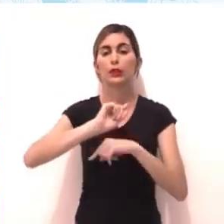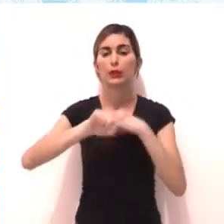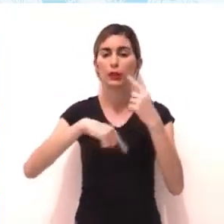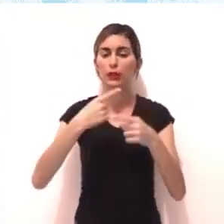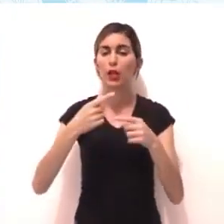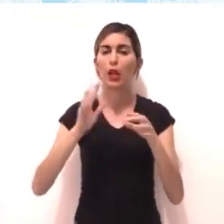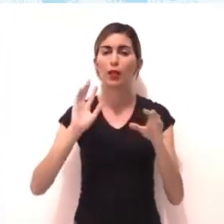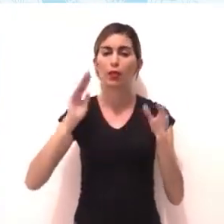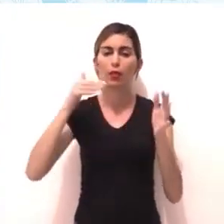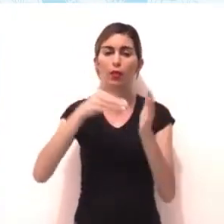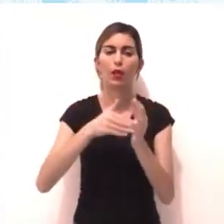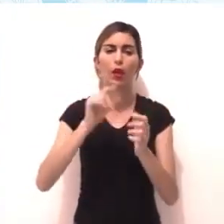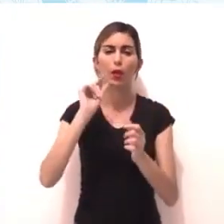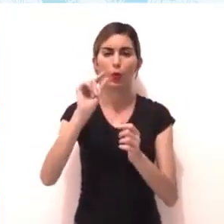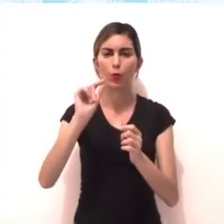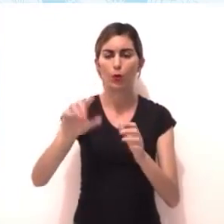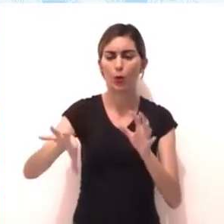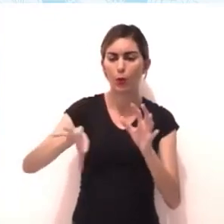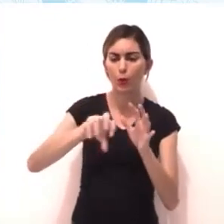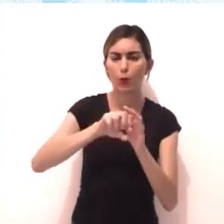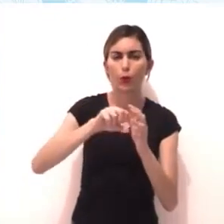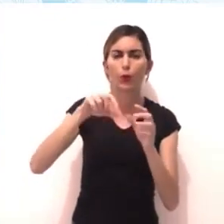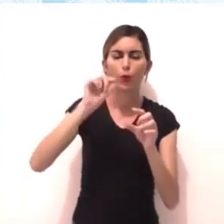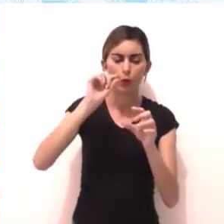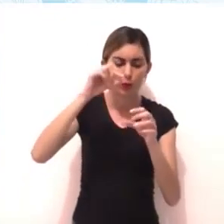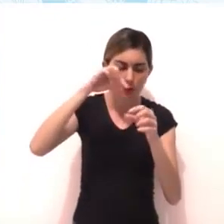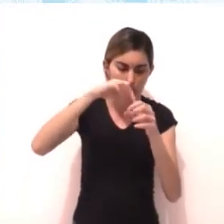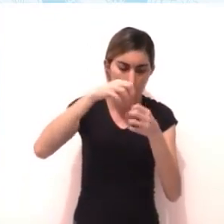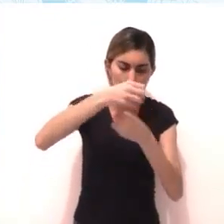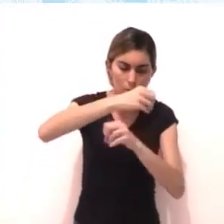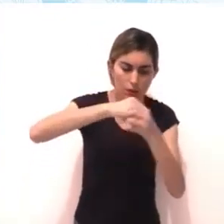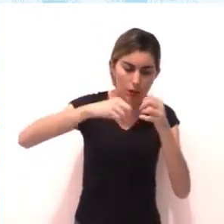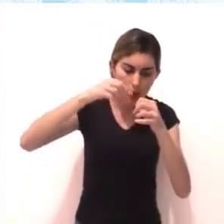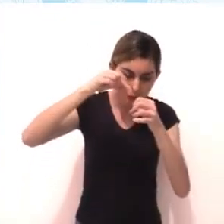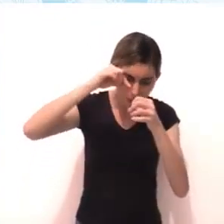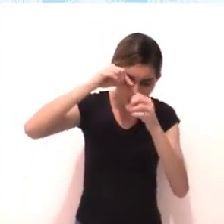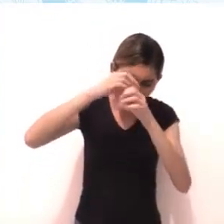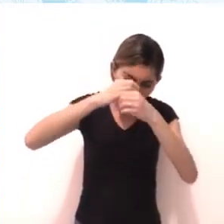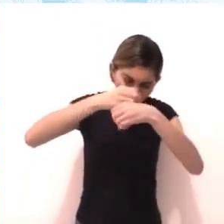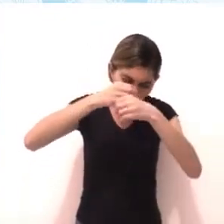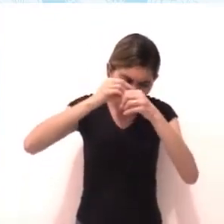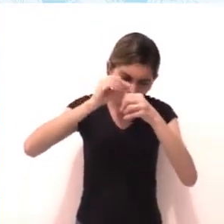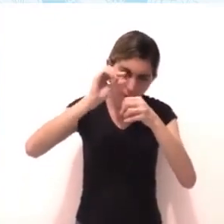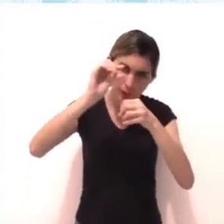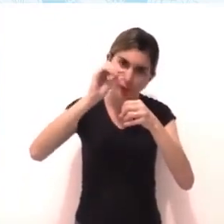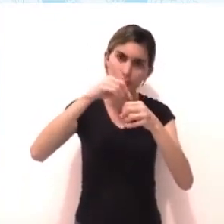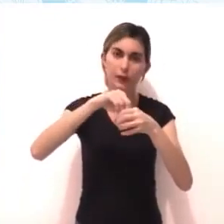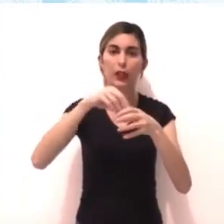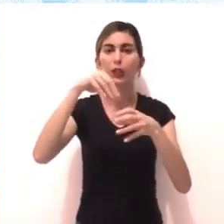e ela vai ser concluída no universo microscópico da célula.